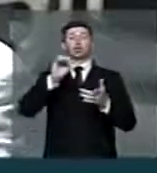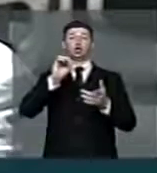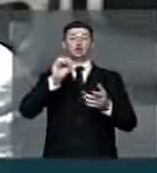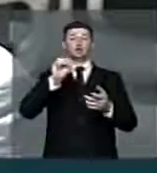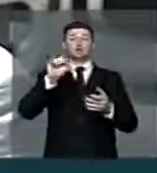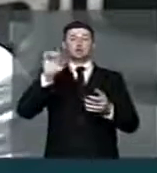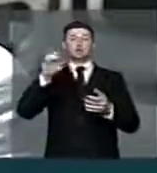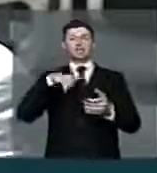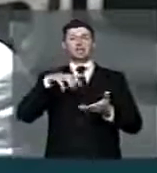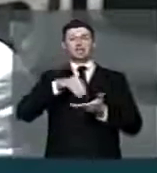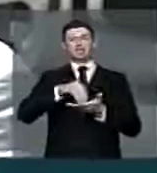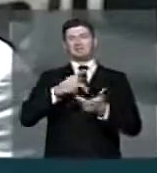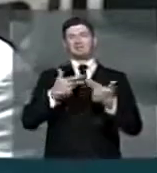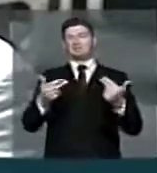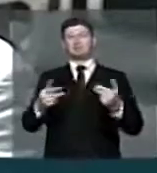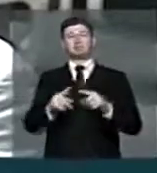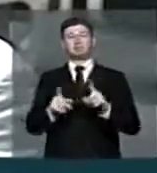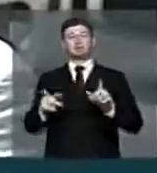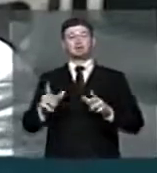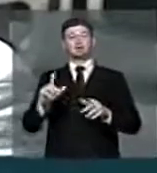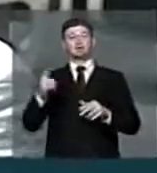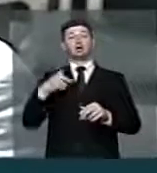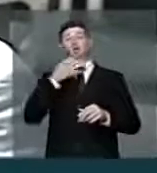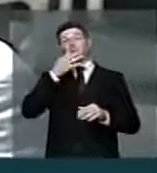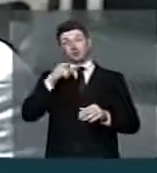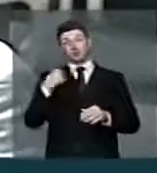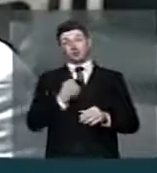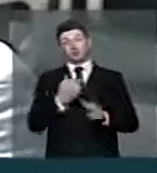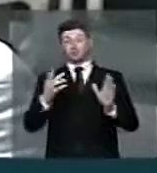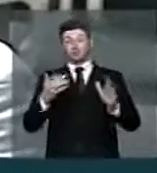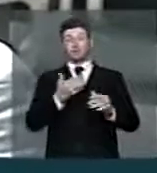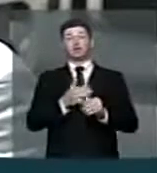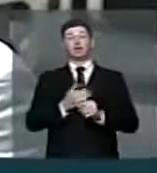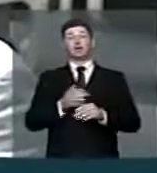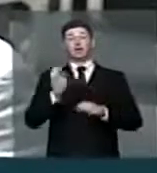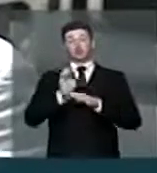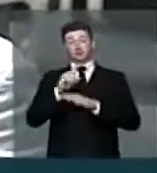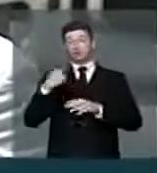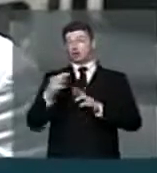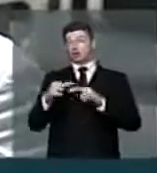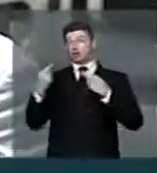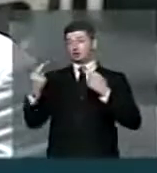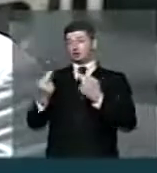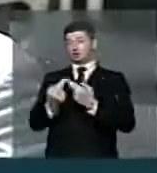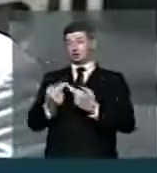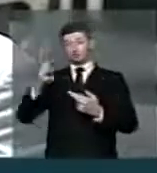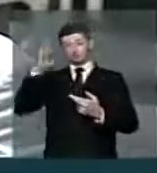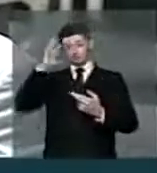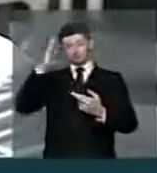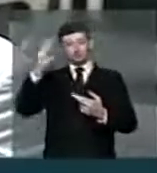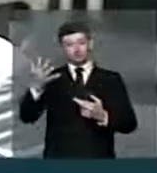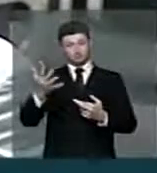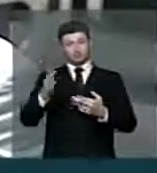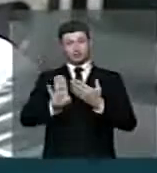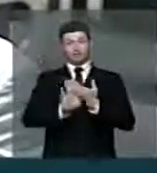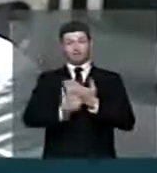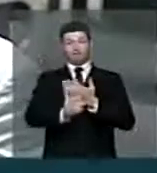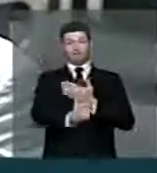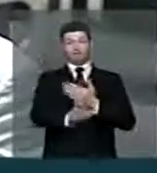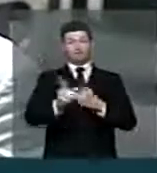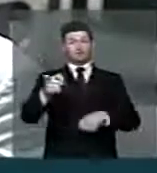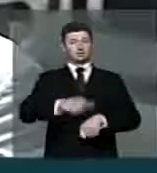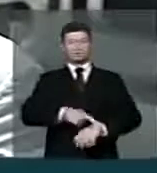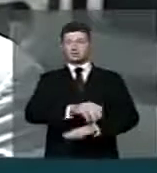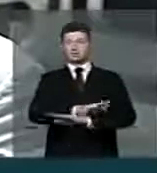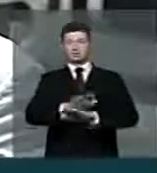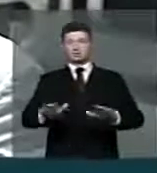tem gravações. E qual é a nossa posição? A nossa executiva estadual reuniu, decidiu pelo afastamento